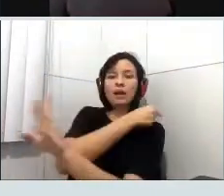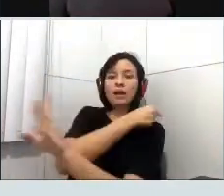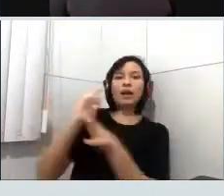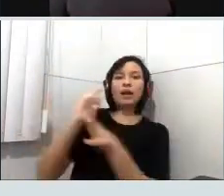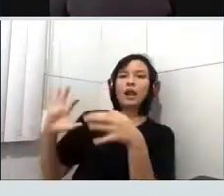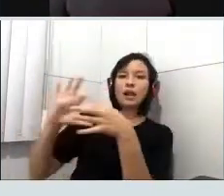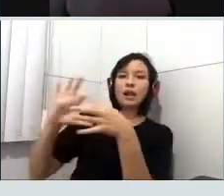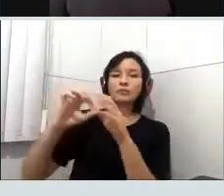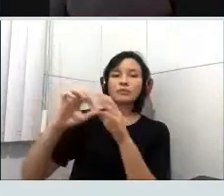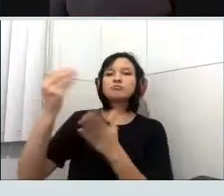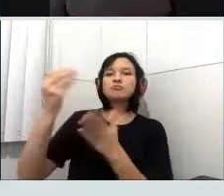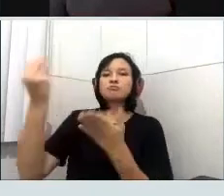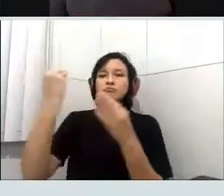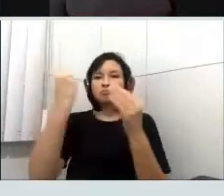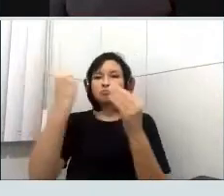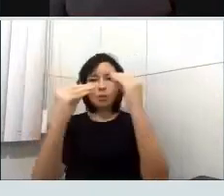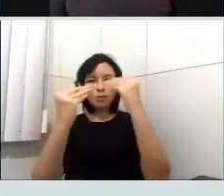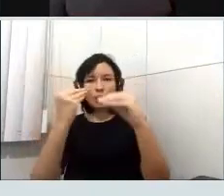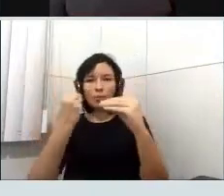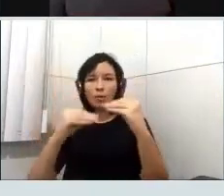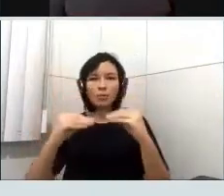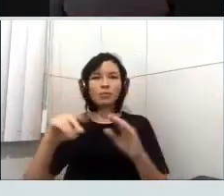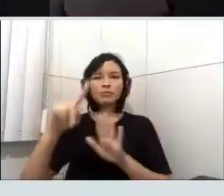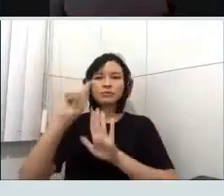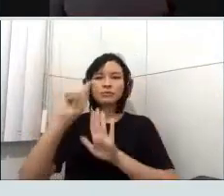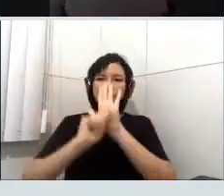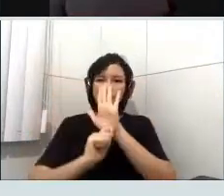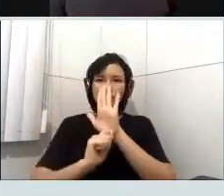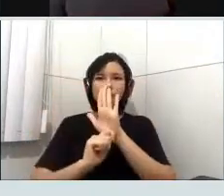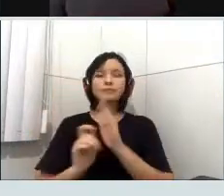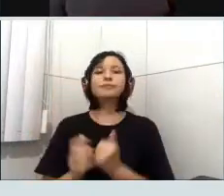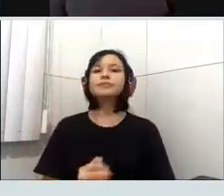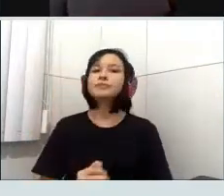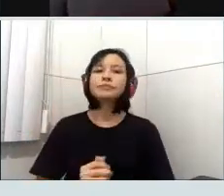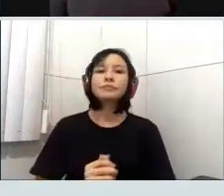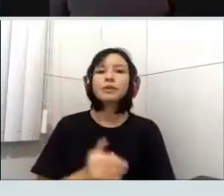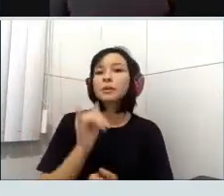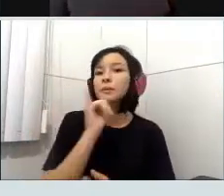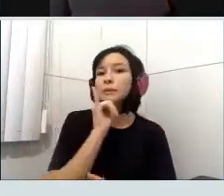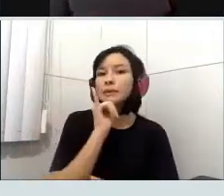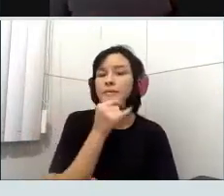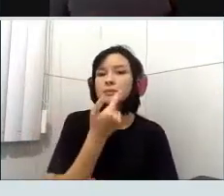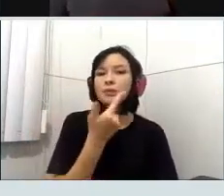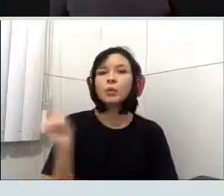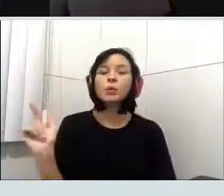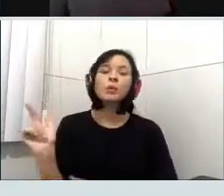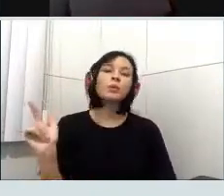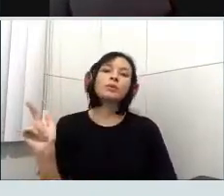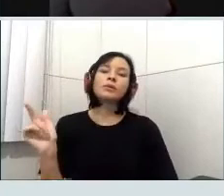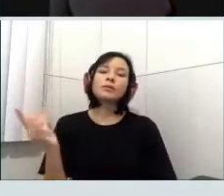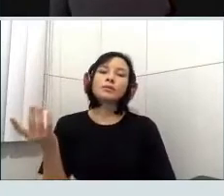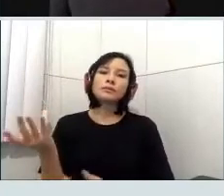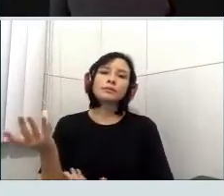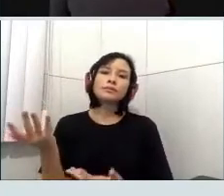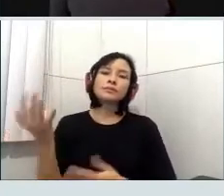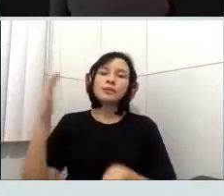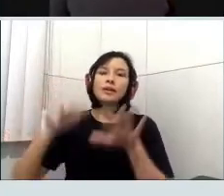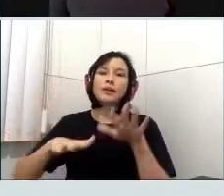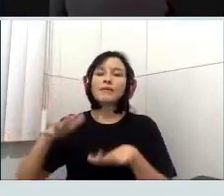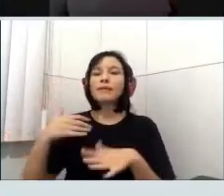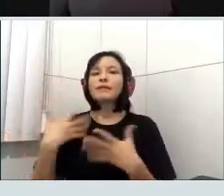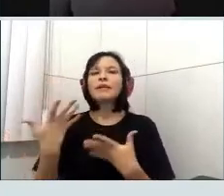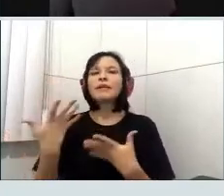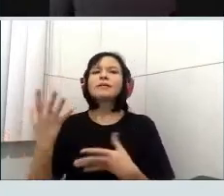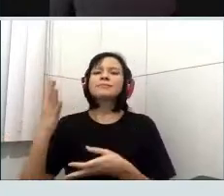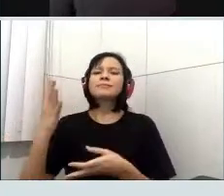realmente fluir, né? Utilizar de outros meios, porque ficar só naquela de citações, e até porque eu sei que vocês ficam na pira de querer decorar as